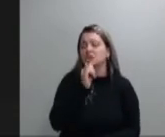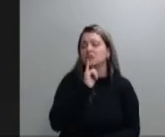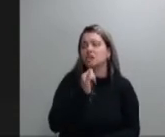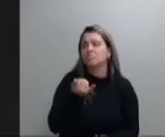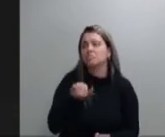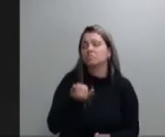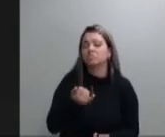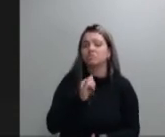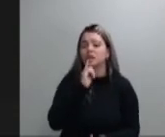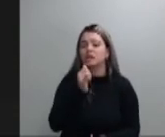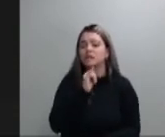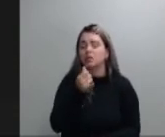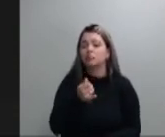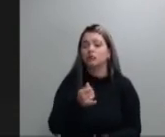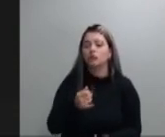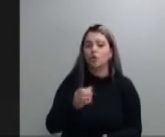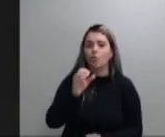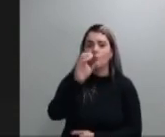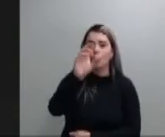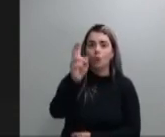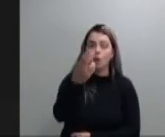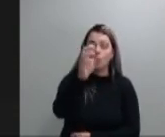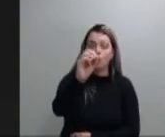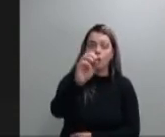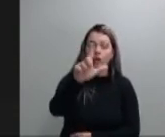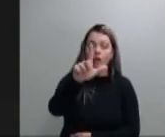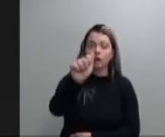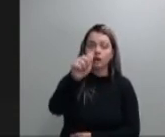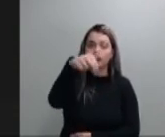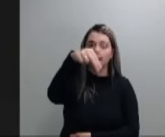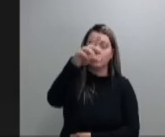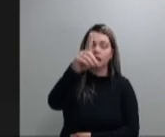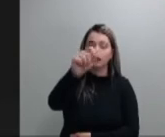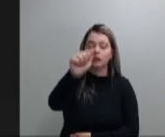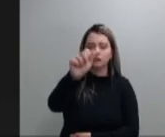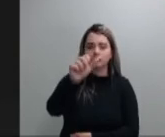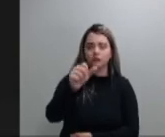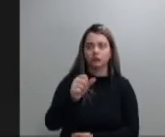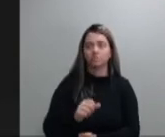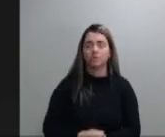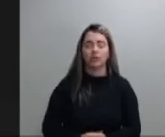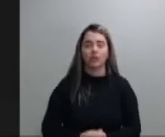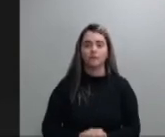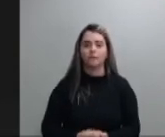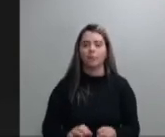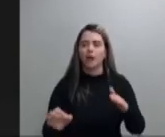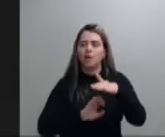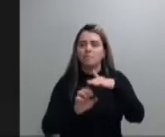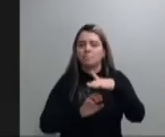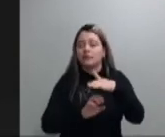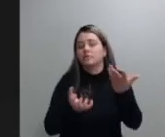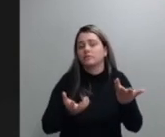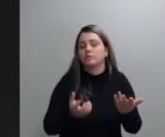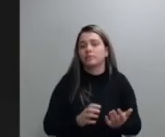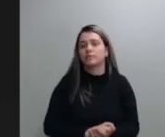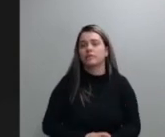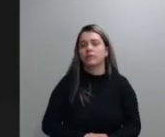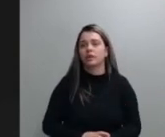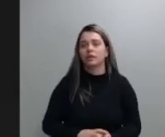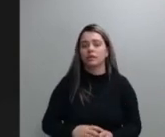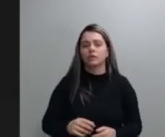na Holanda e a como é a casa da Dinamarca de grandes caminhões de caminhões